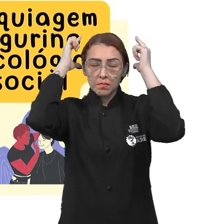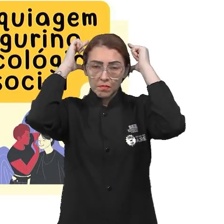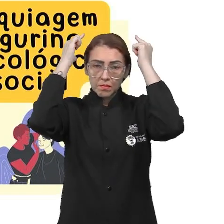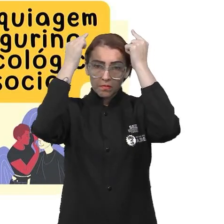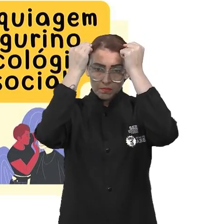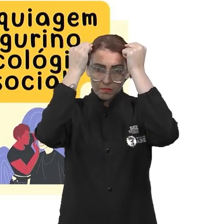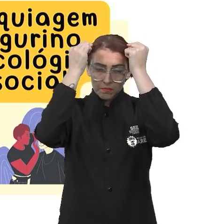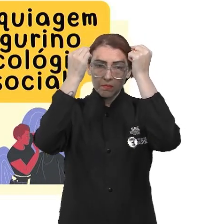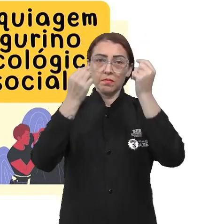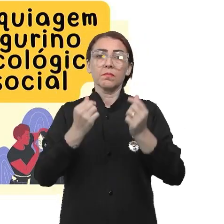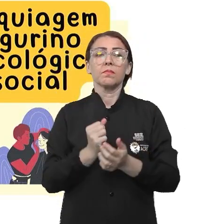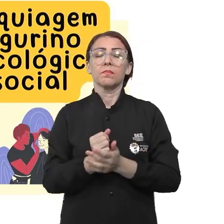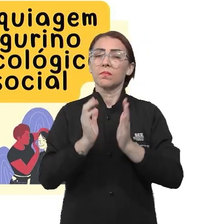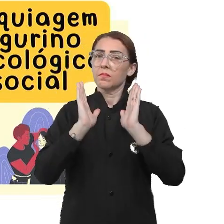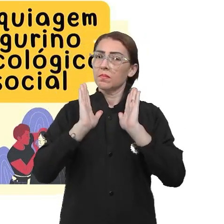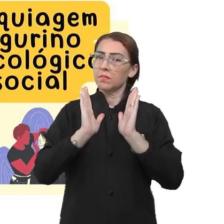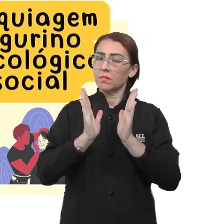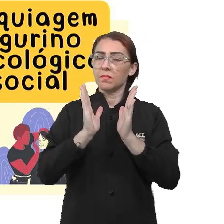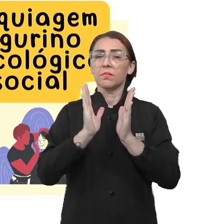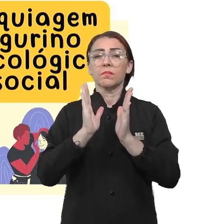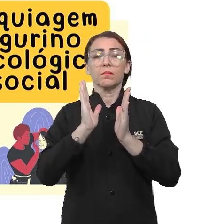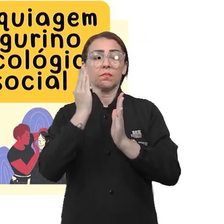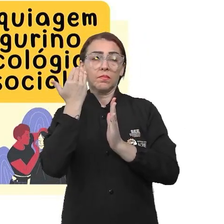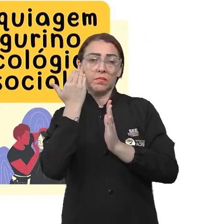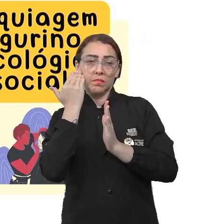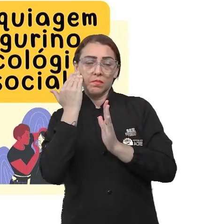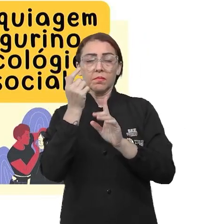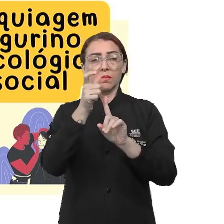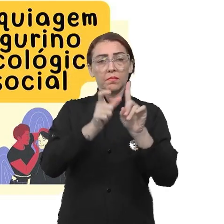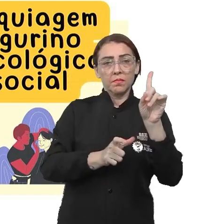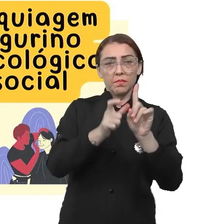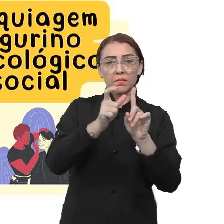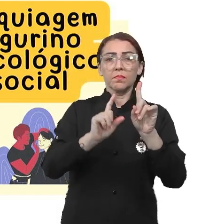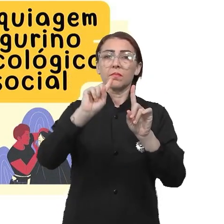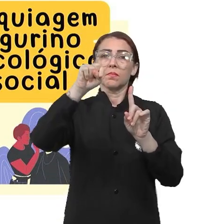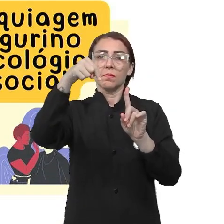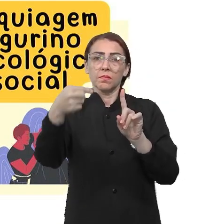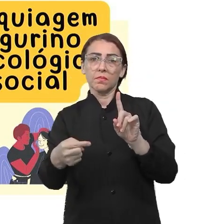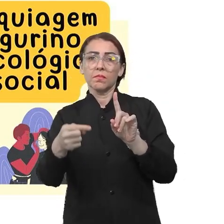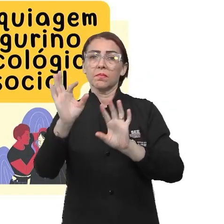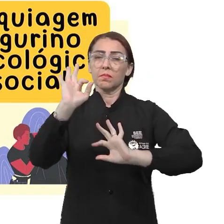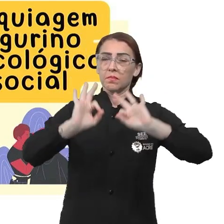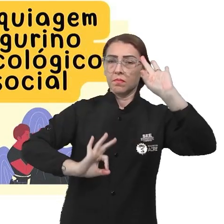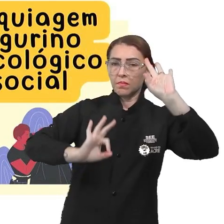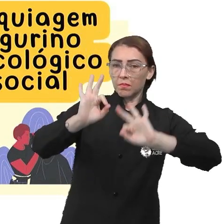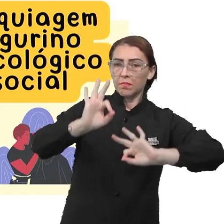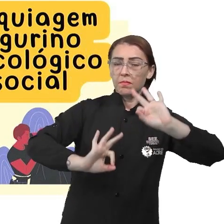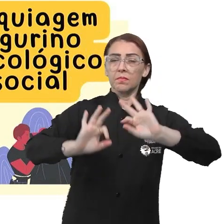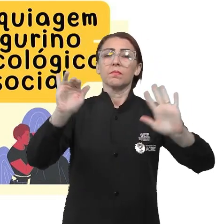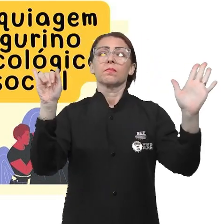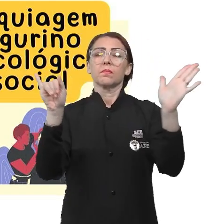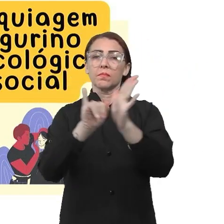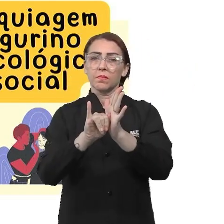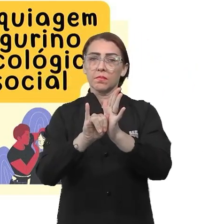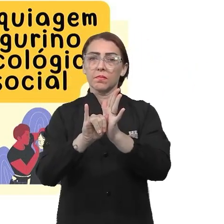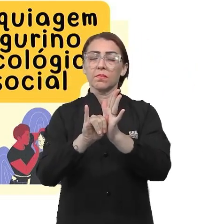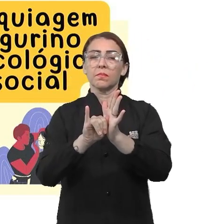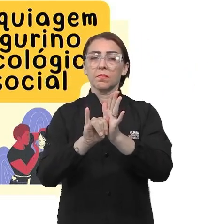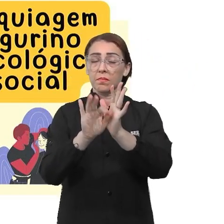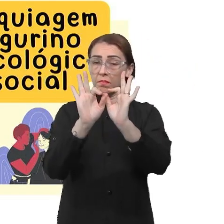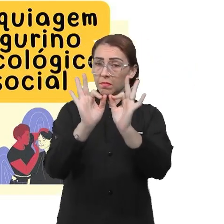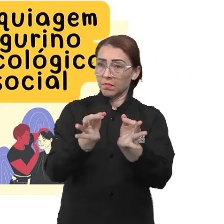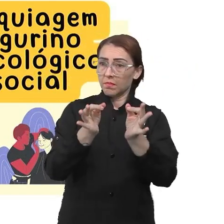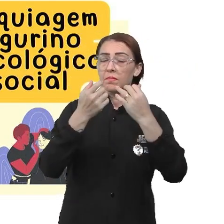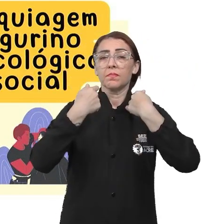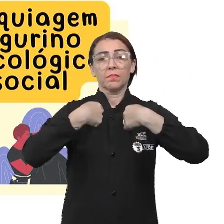máscaras gregas, surge aí já uma interpretação do personagem. Depois, construir uma identidade, certo?